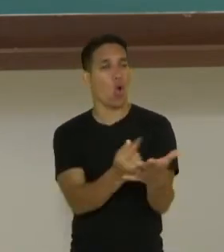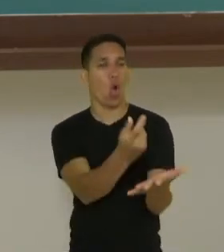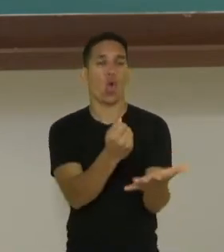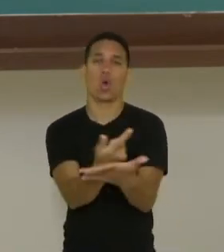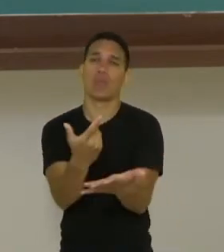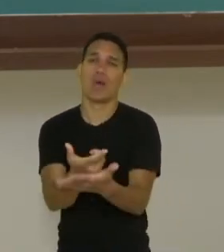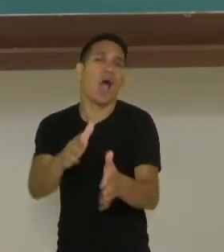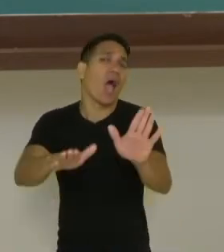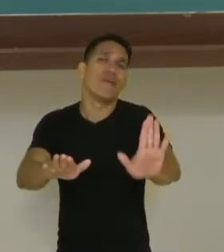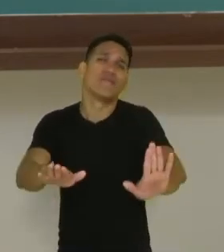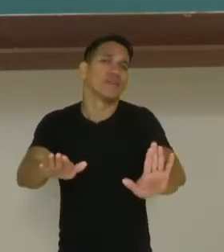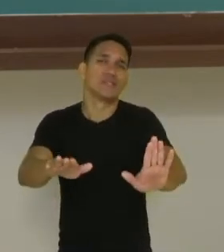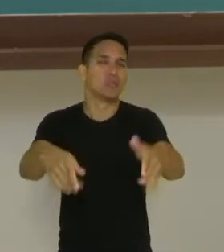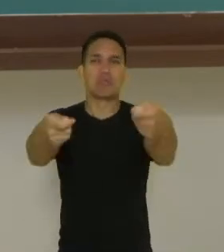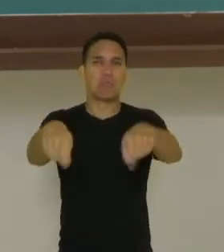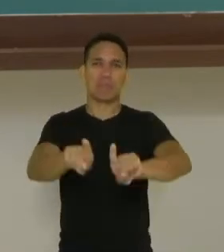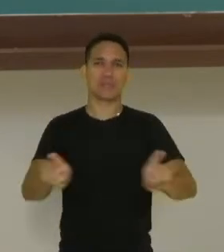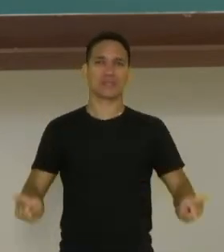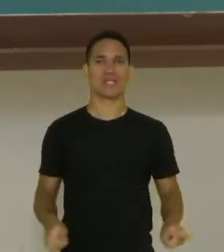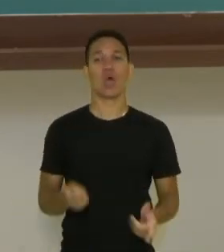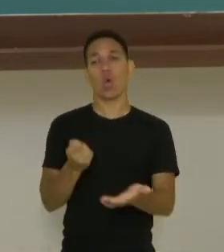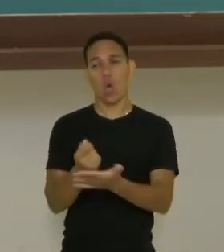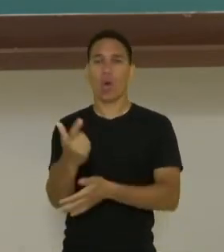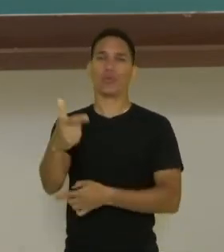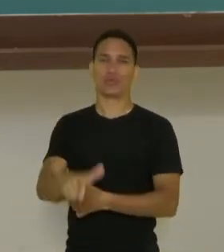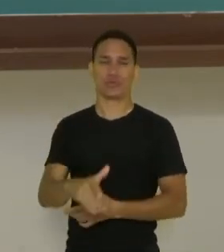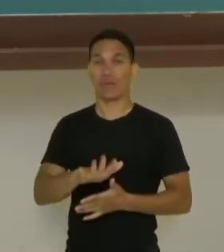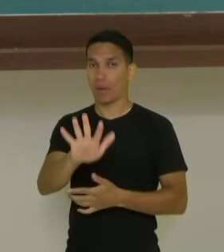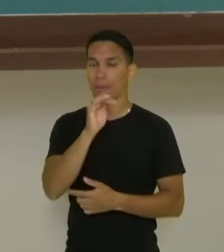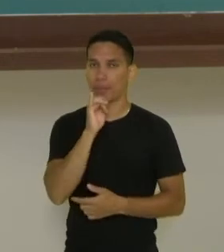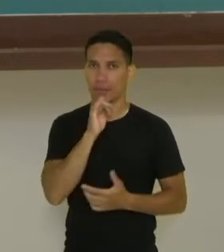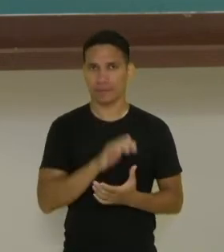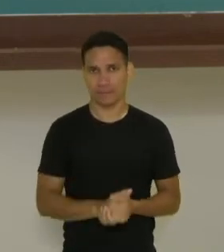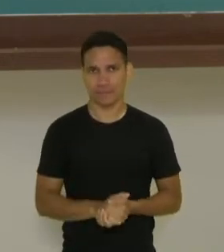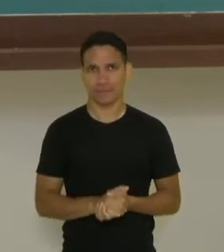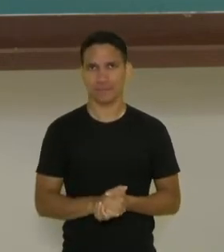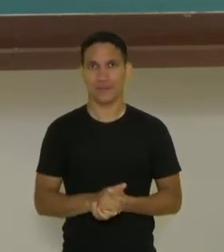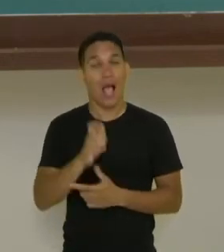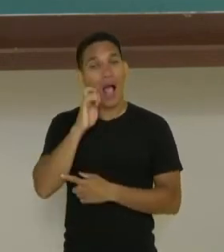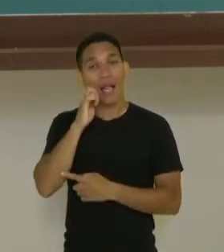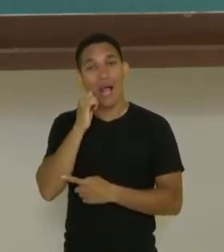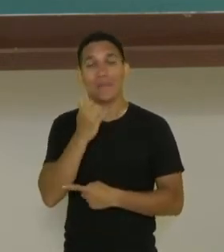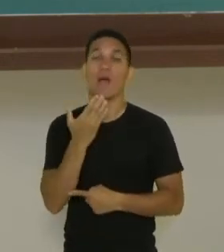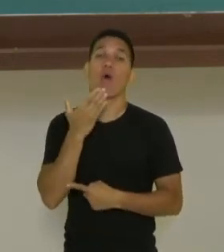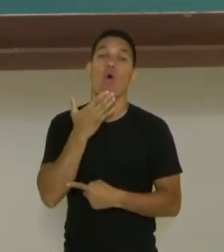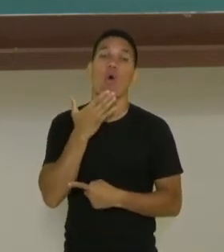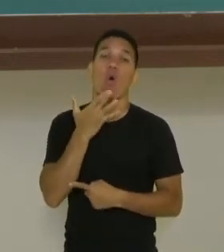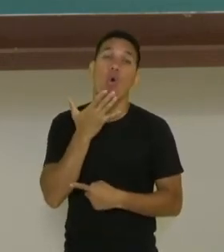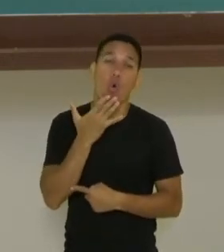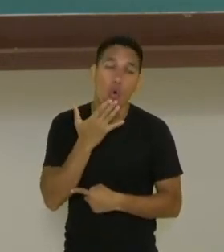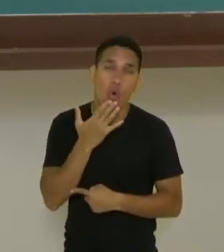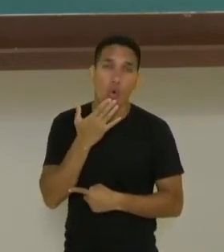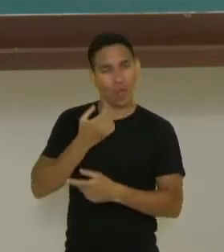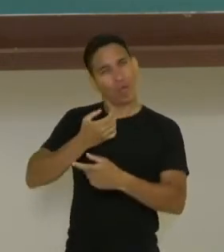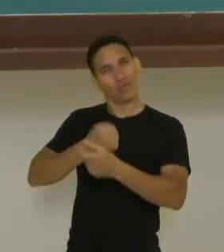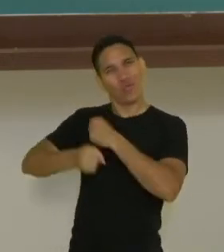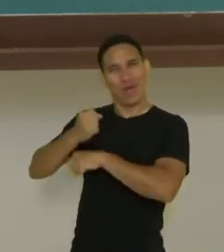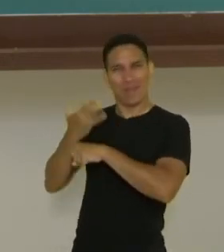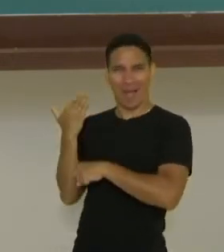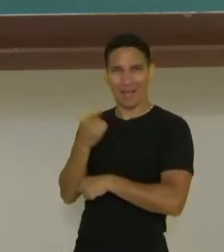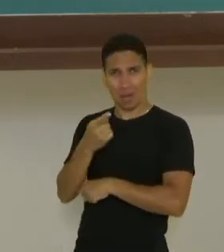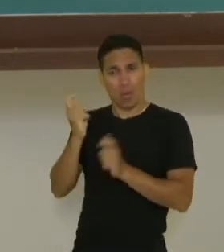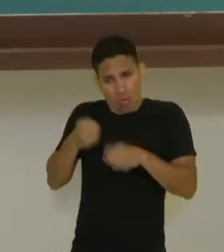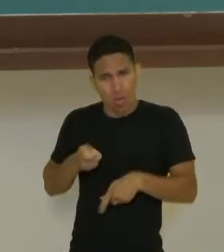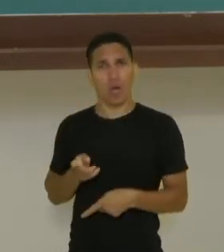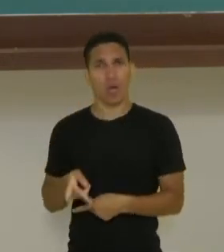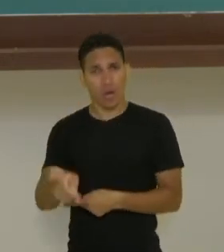é necessário que você compre novamente. Por exemplo, os lápis de cor do ano passado, eles ainda podem ser utilizados esse